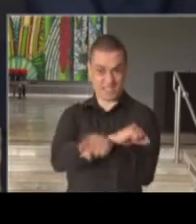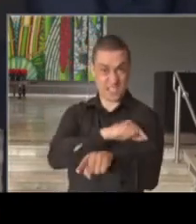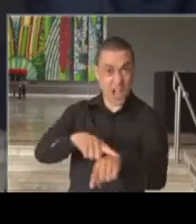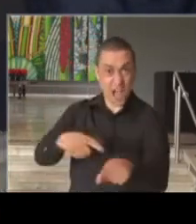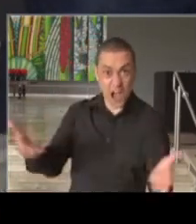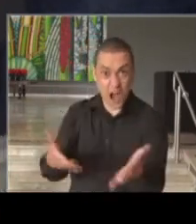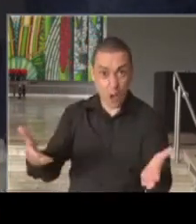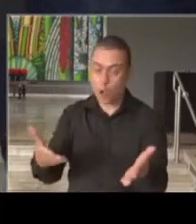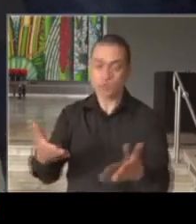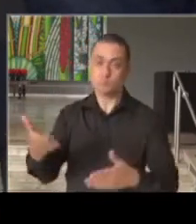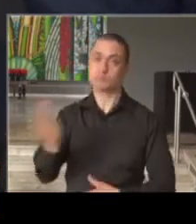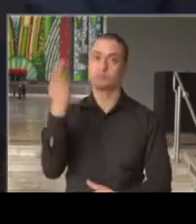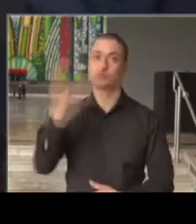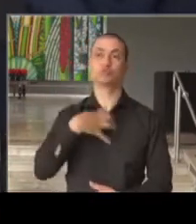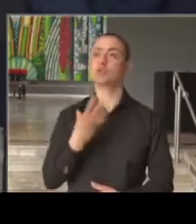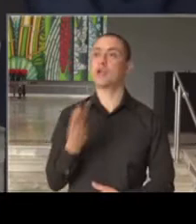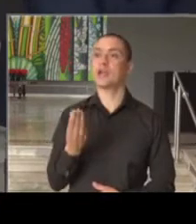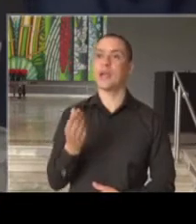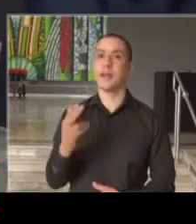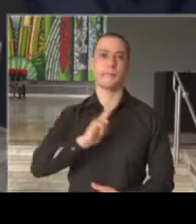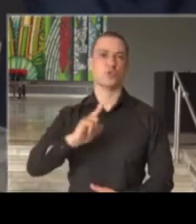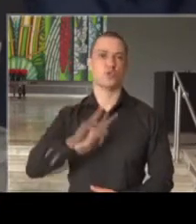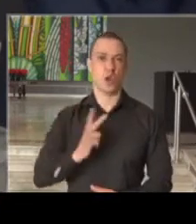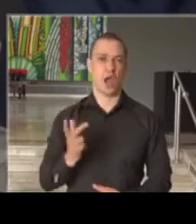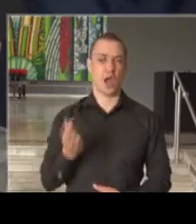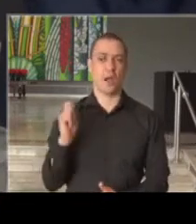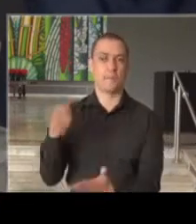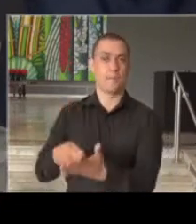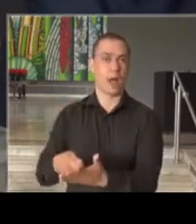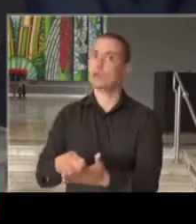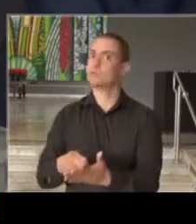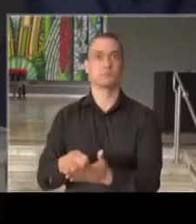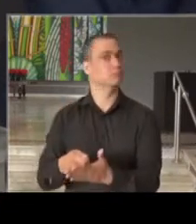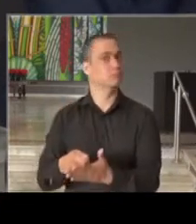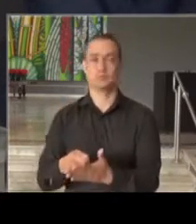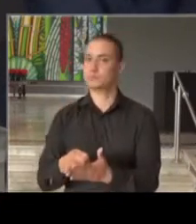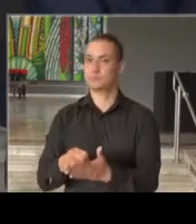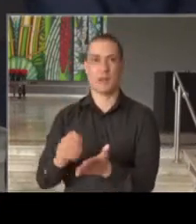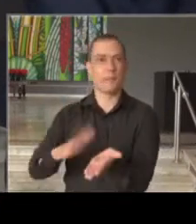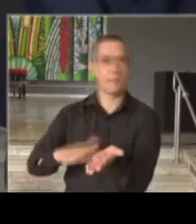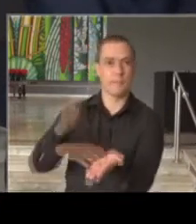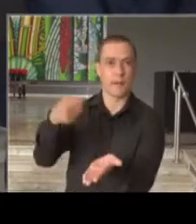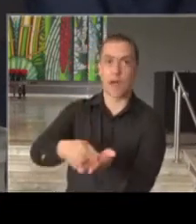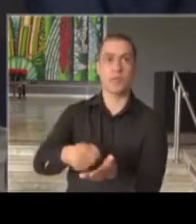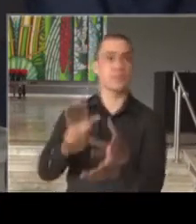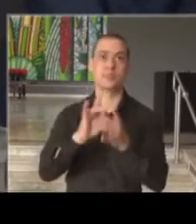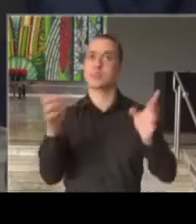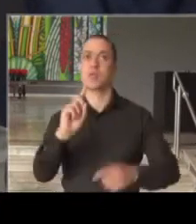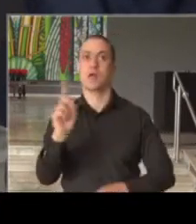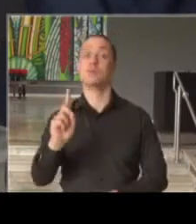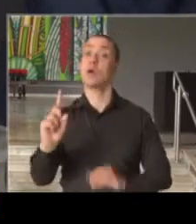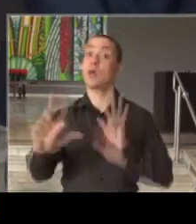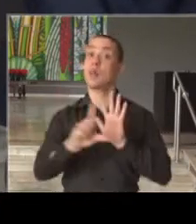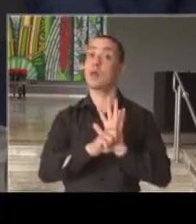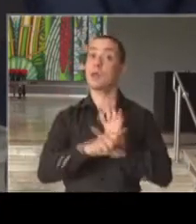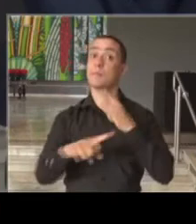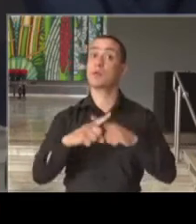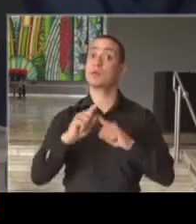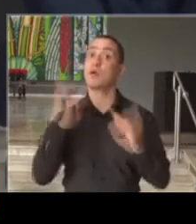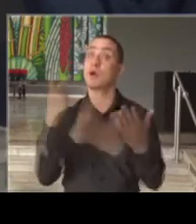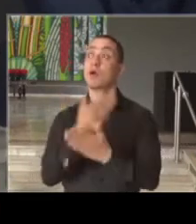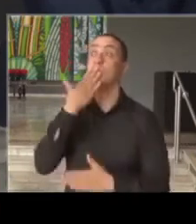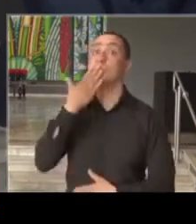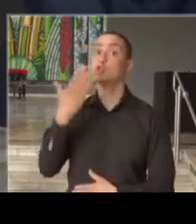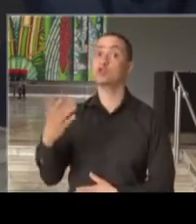momento, de forma particular ou que haja qualquer tipo de cobrança. Não é permitido, até porque se nós entrarmos com uma